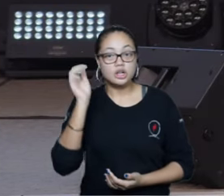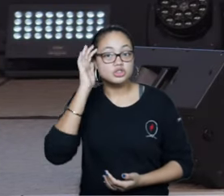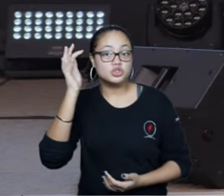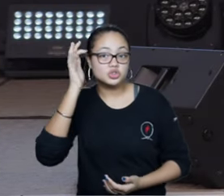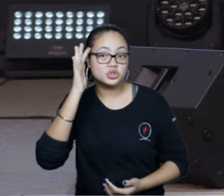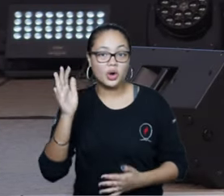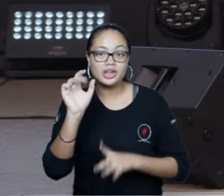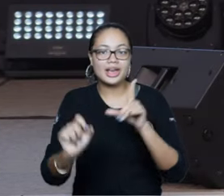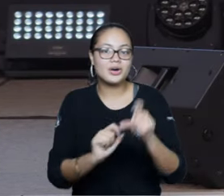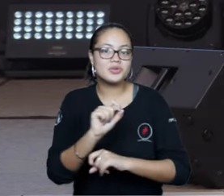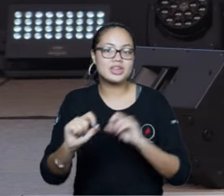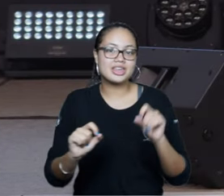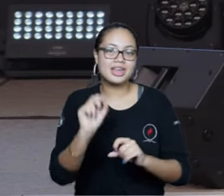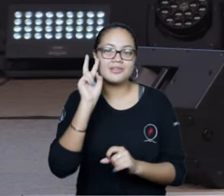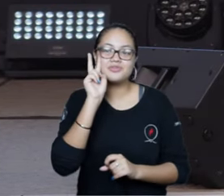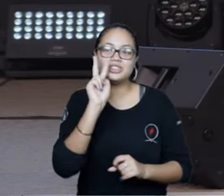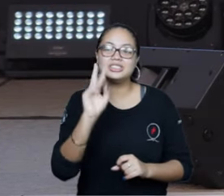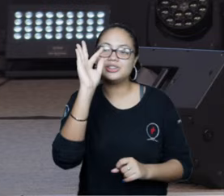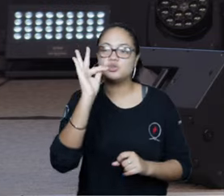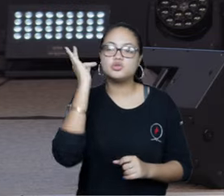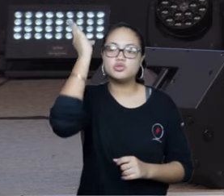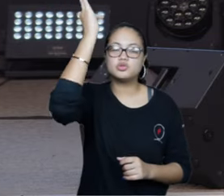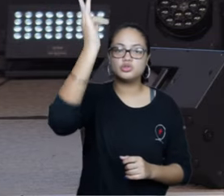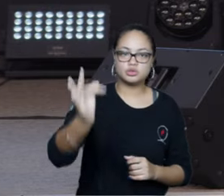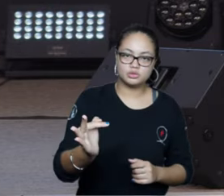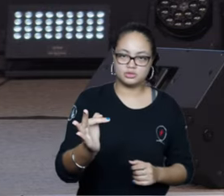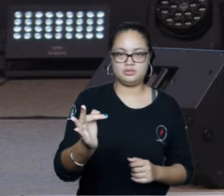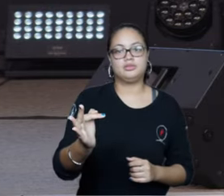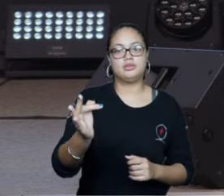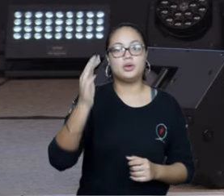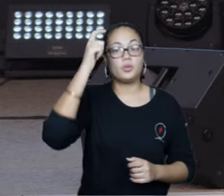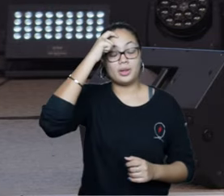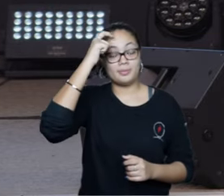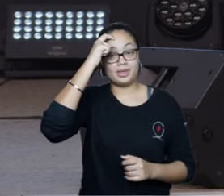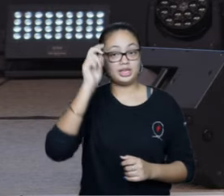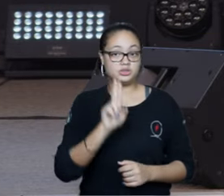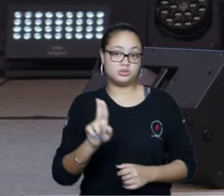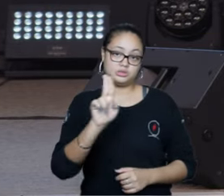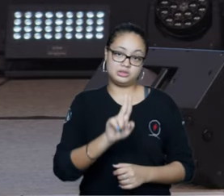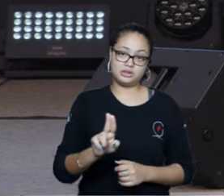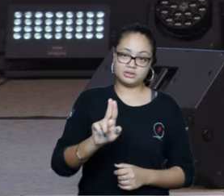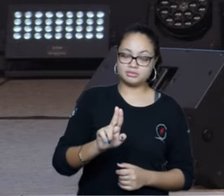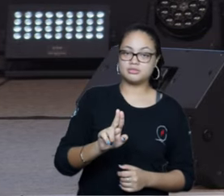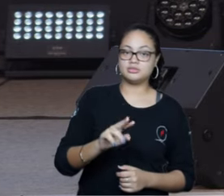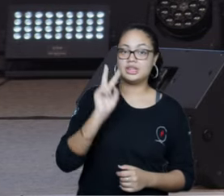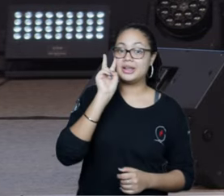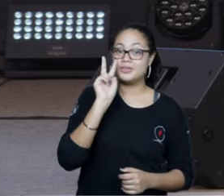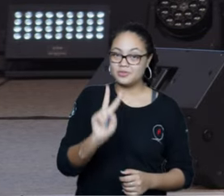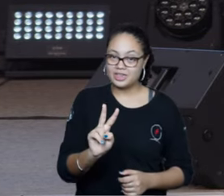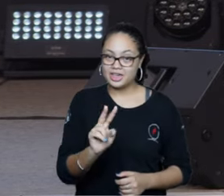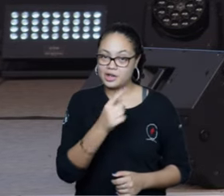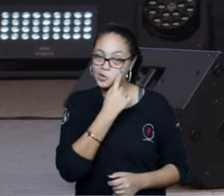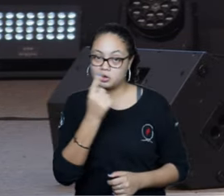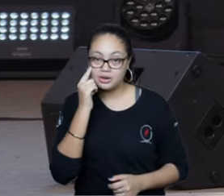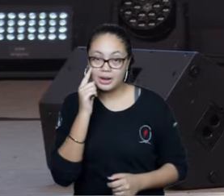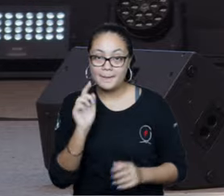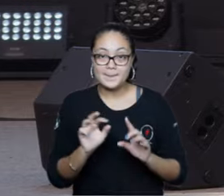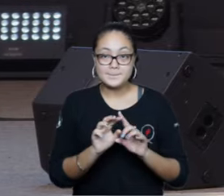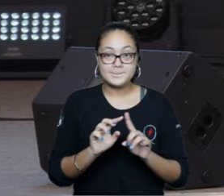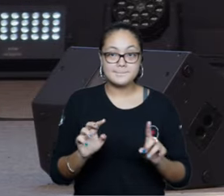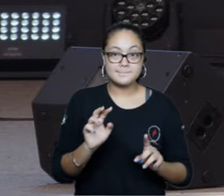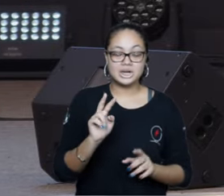sonho é ter uma visão do futuro com a sua mente ver é com os olhos visão é